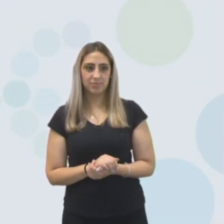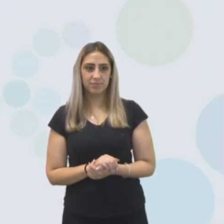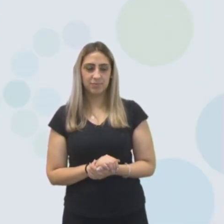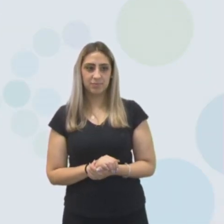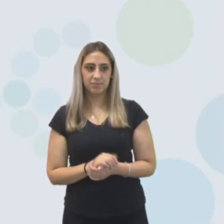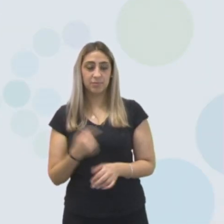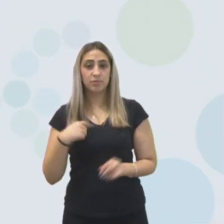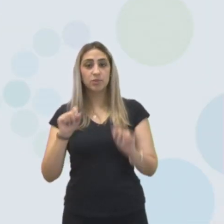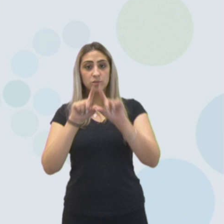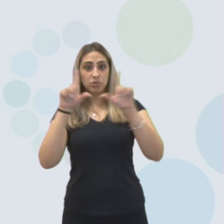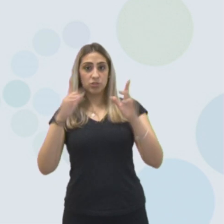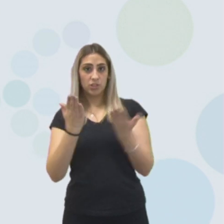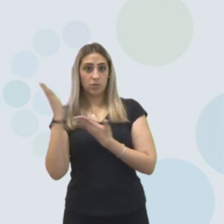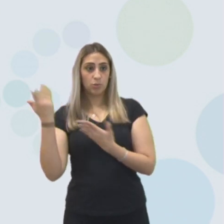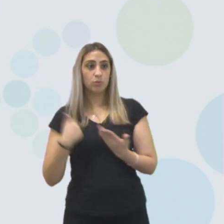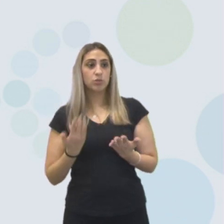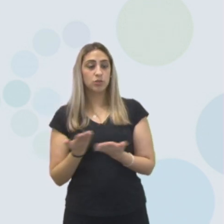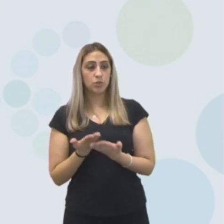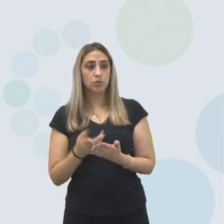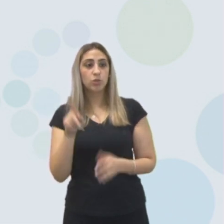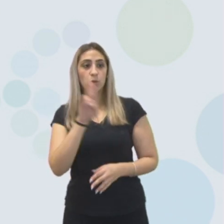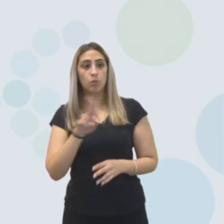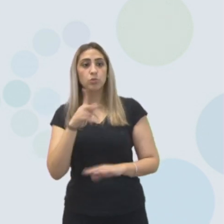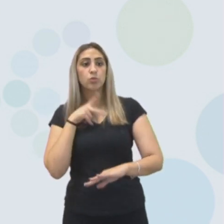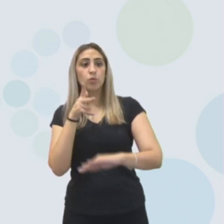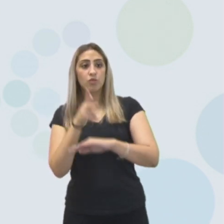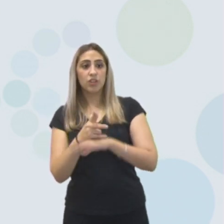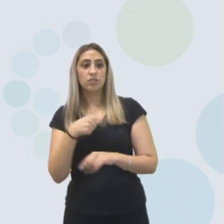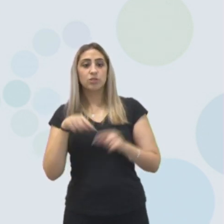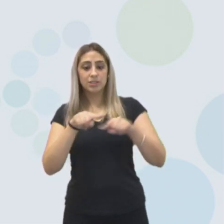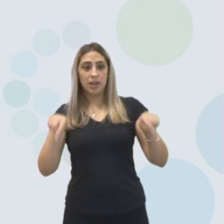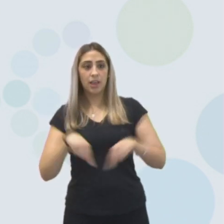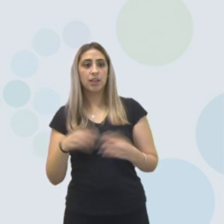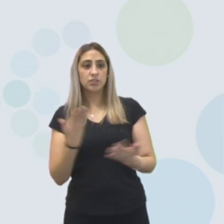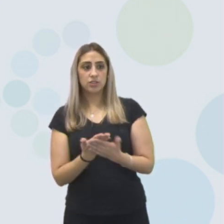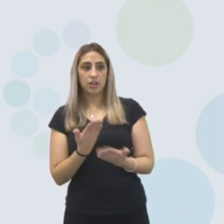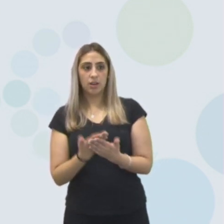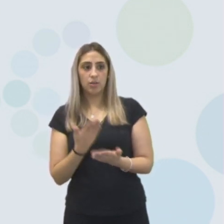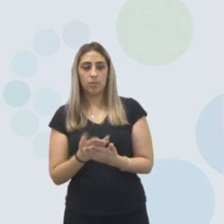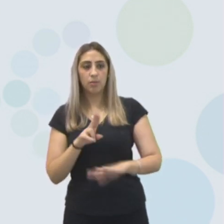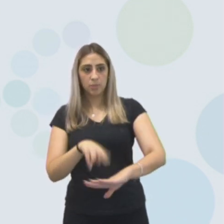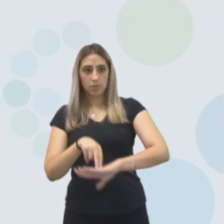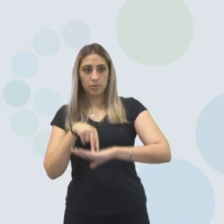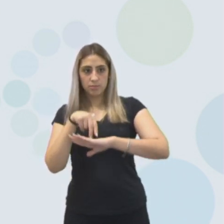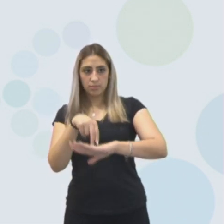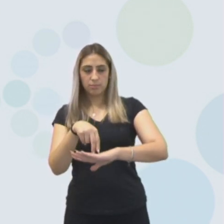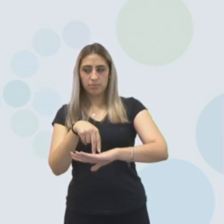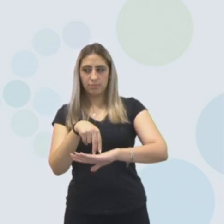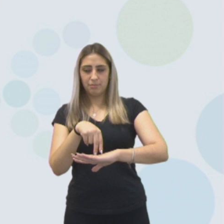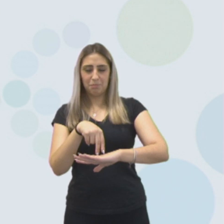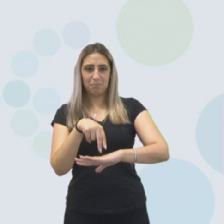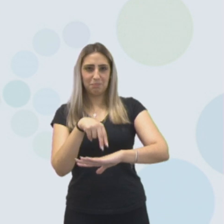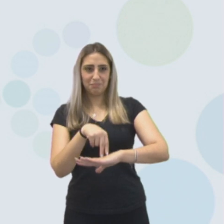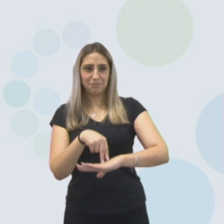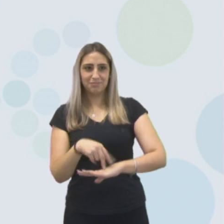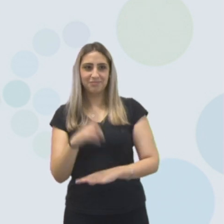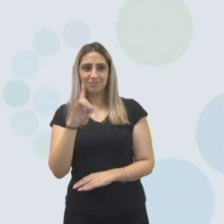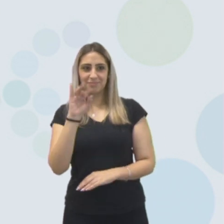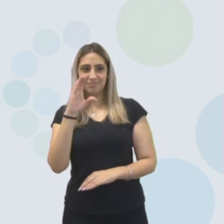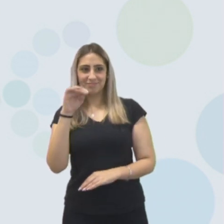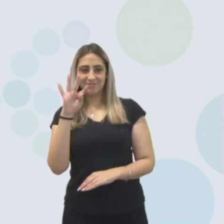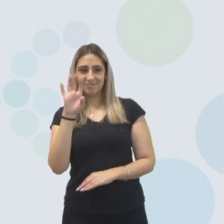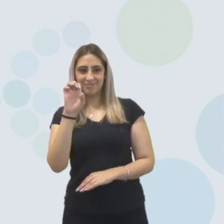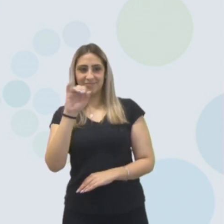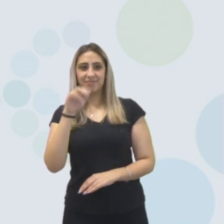Então, o título de hoje é o uso do vídeo em sala de aula, protagonismo discente, né, dos professores e